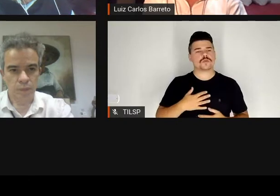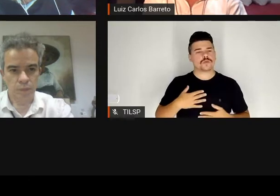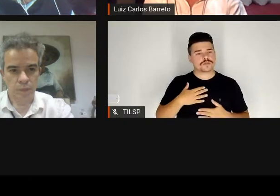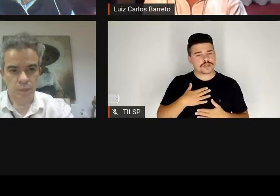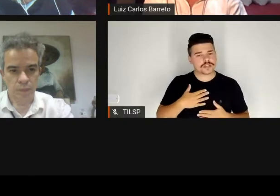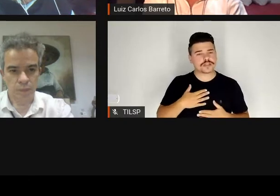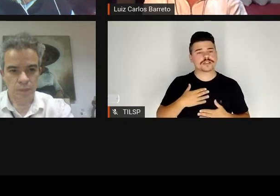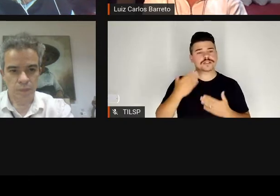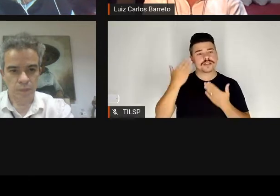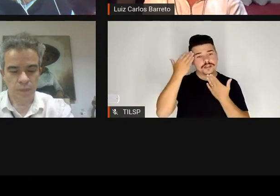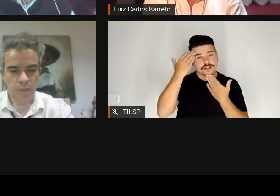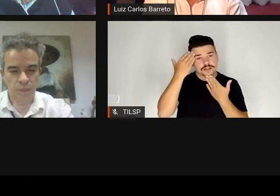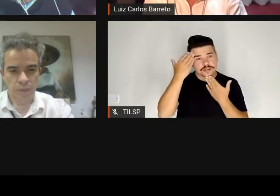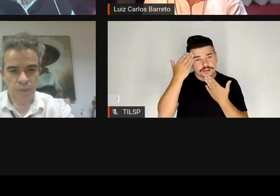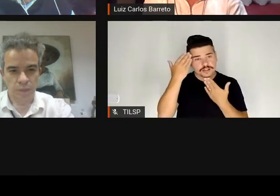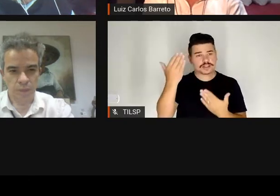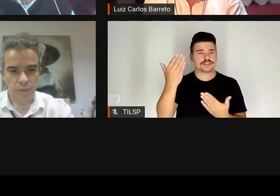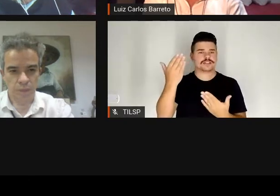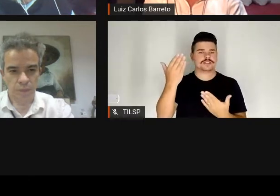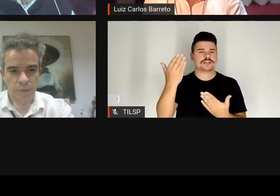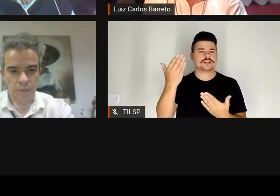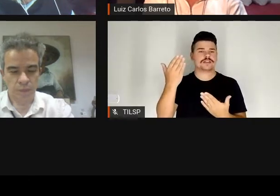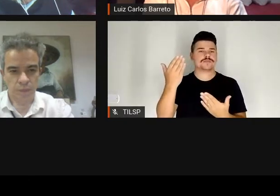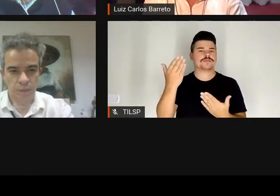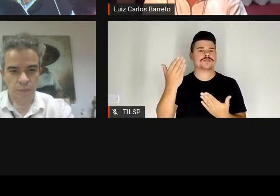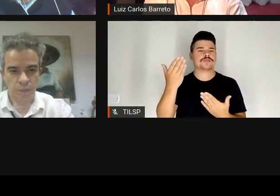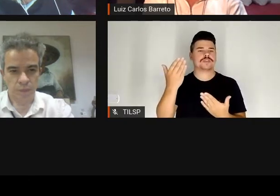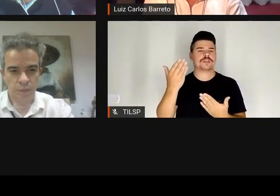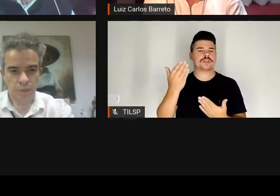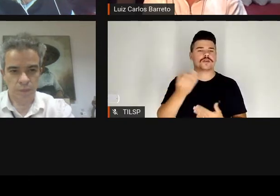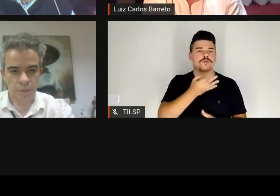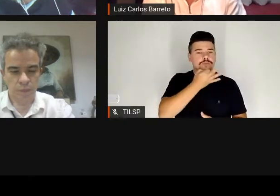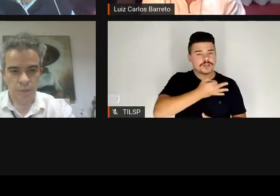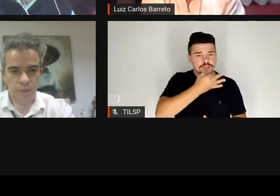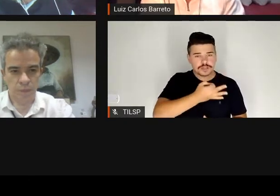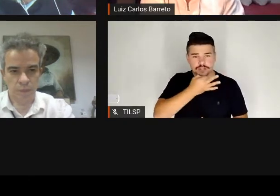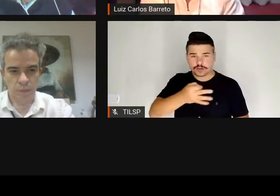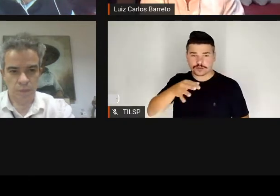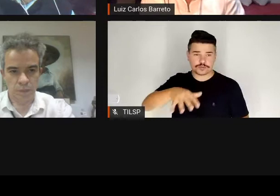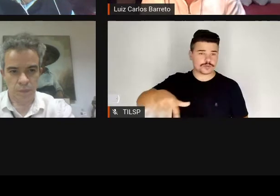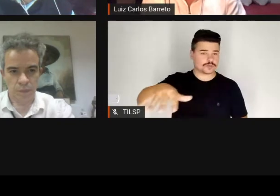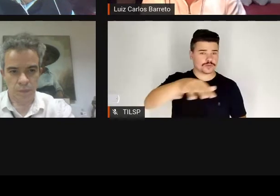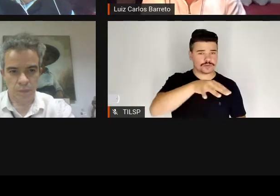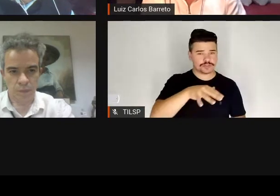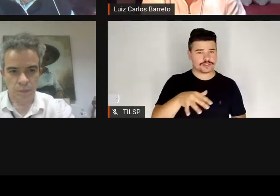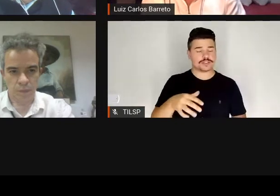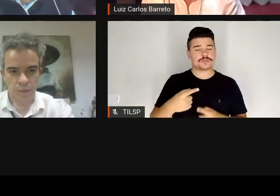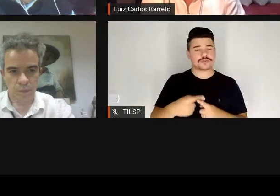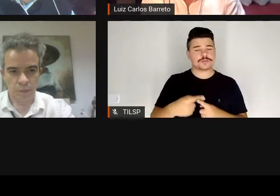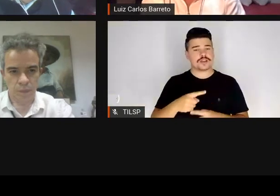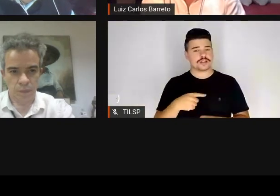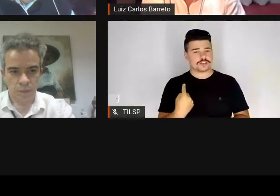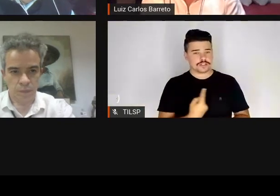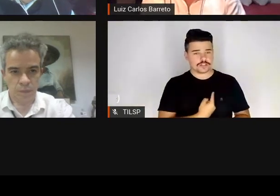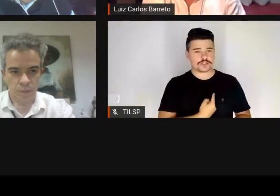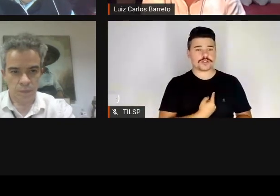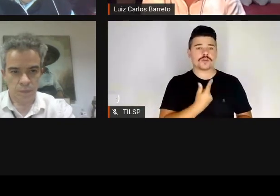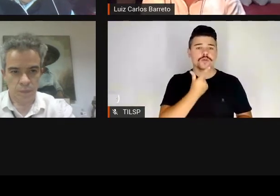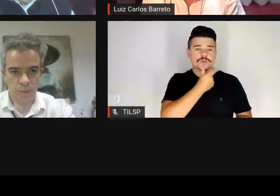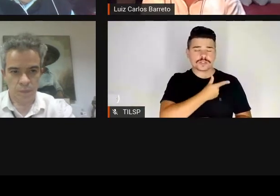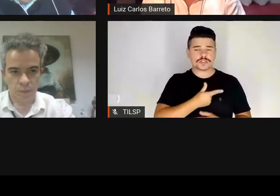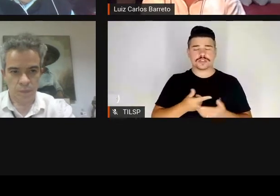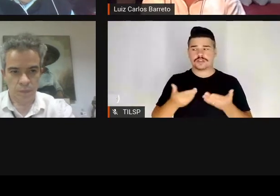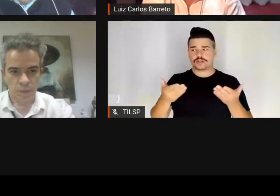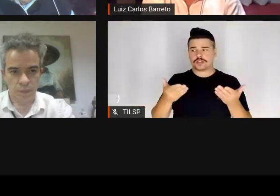agradecer, né, quer dizer, os depoimentos de todos vocês, né, e para que a gente agora também passe